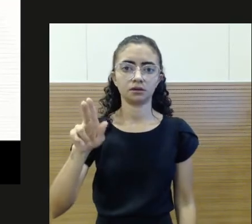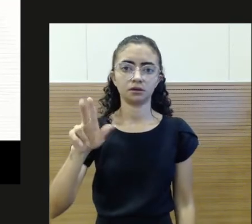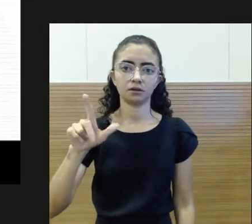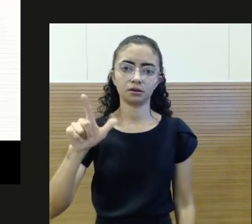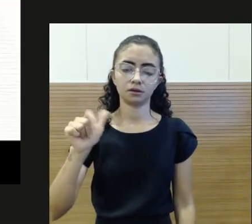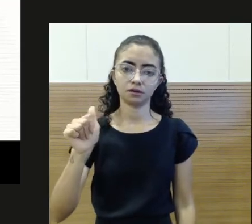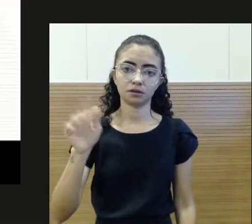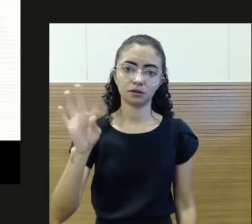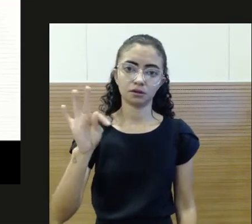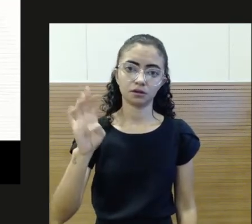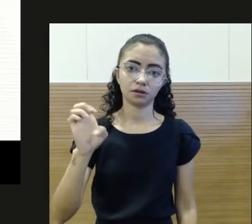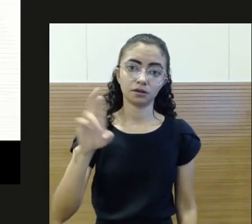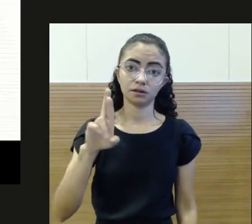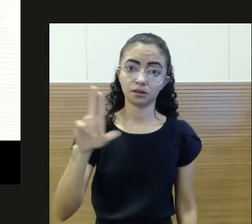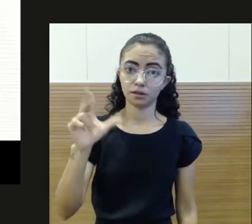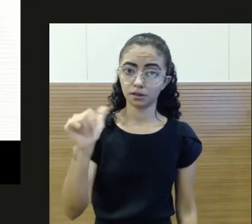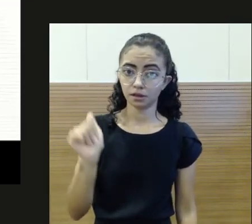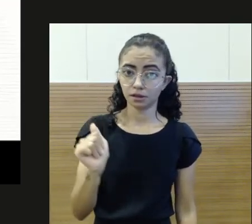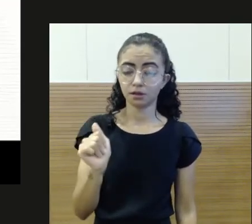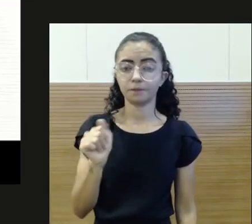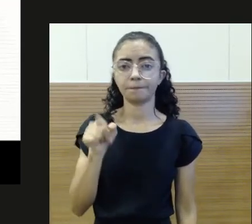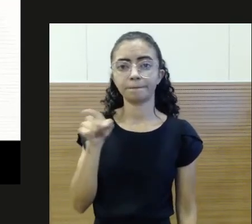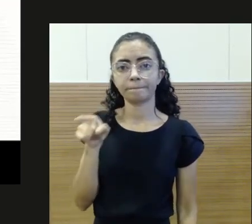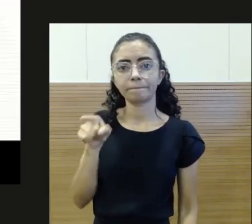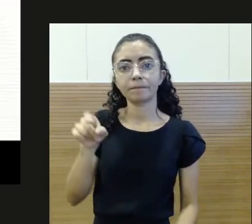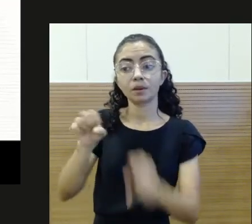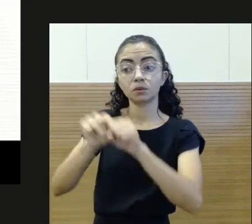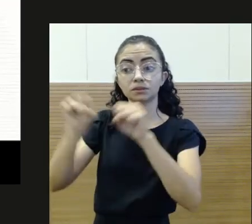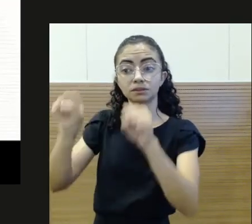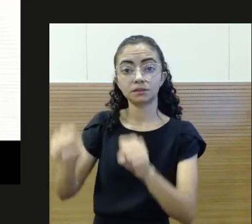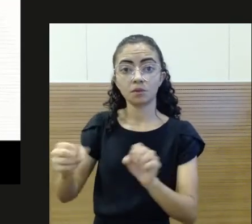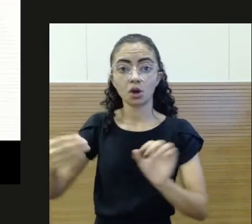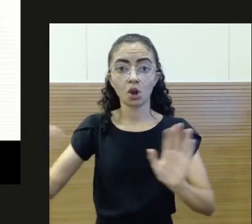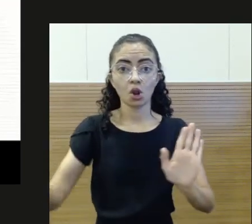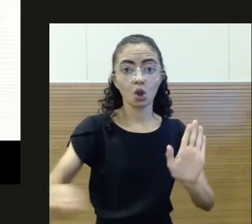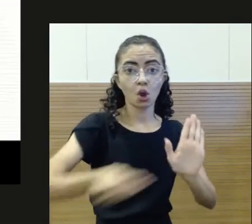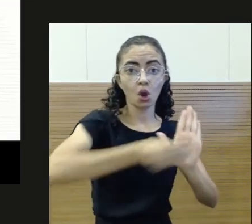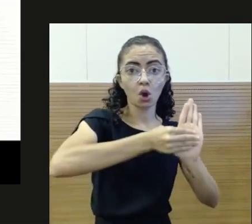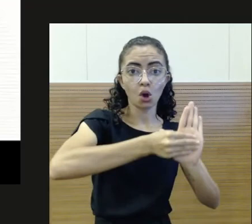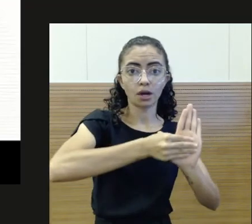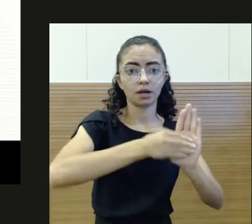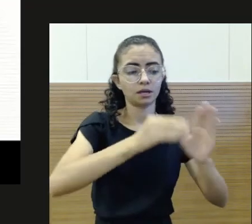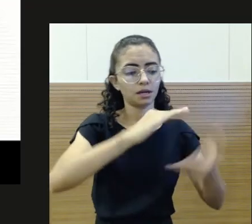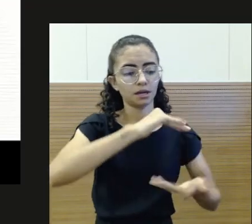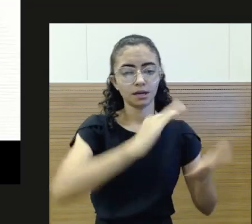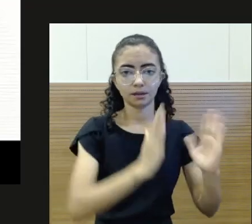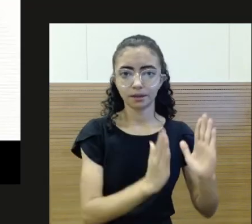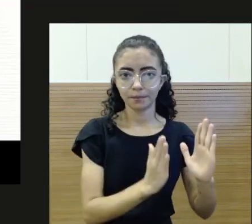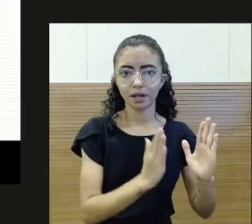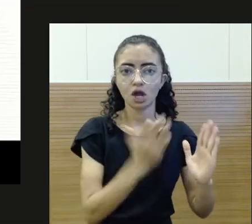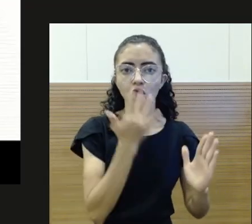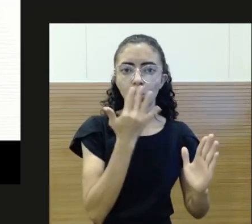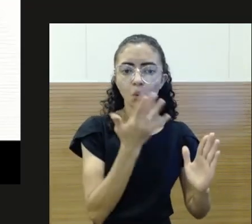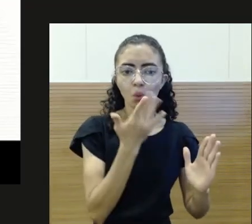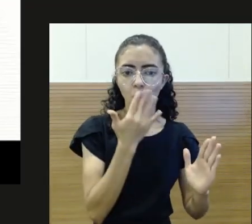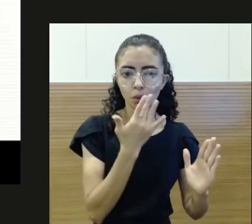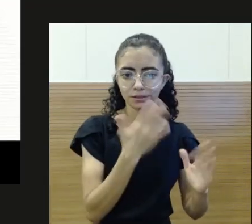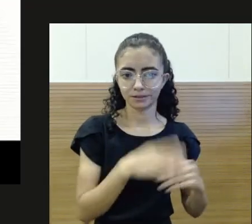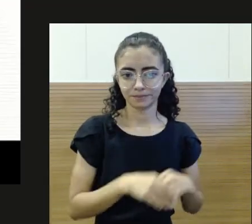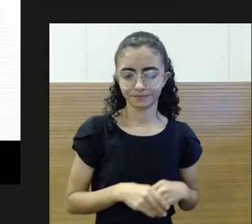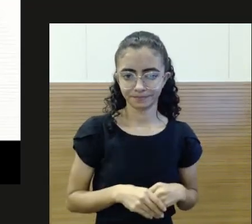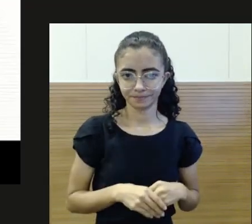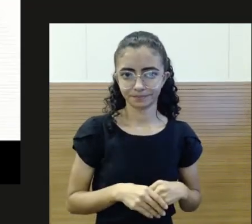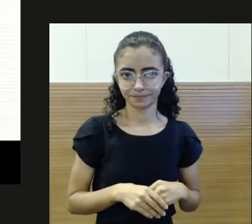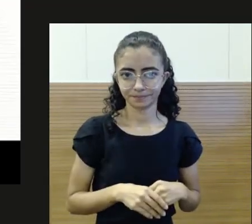semáforo, que era um sistema que colocava cores a esse sistema, essa mini tabela nutricional, e